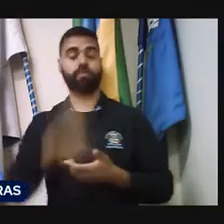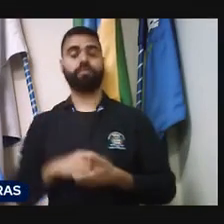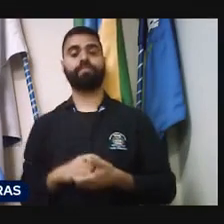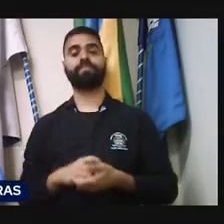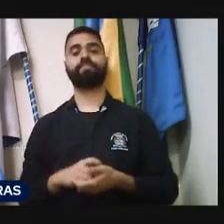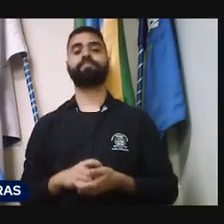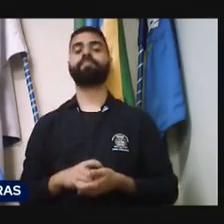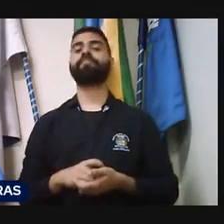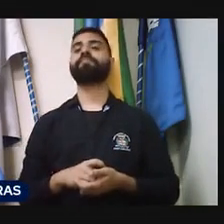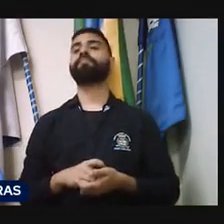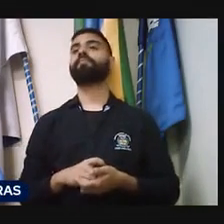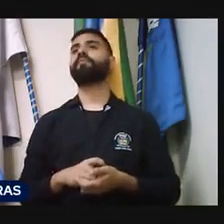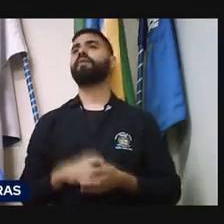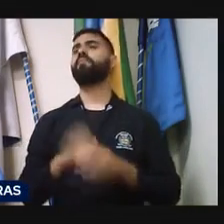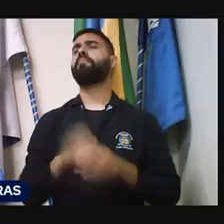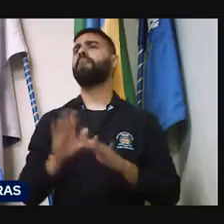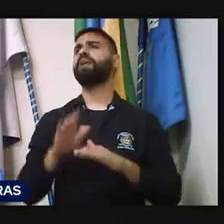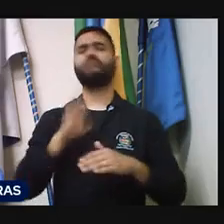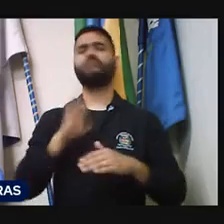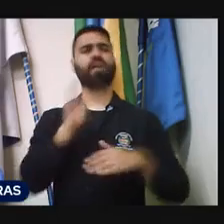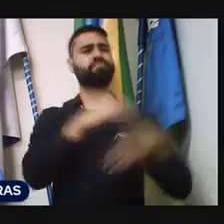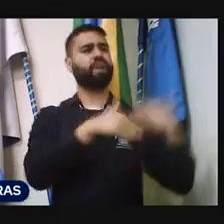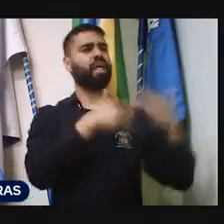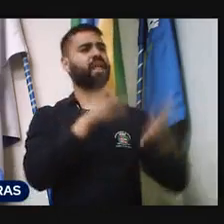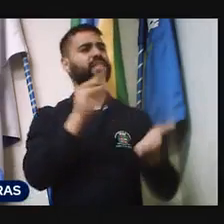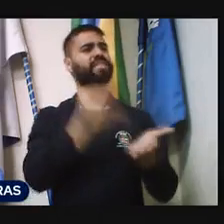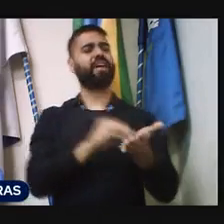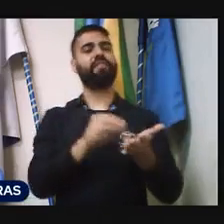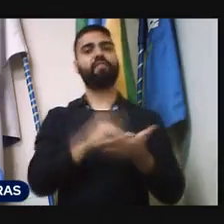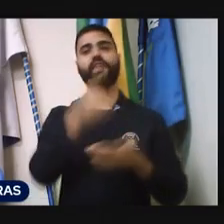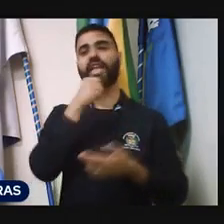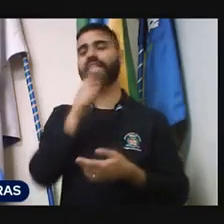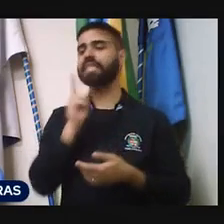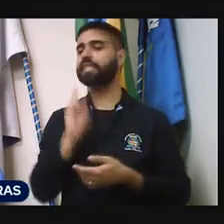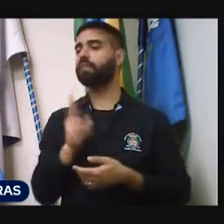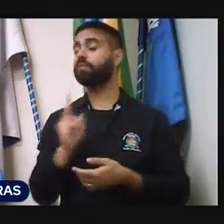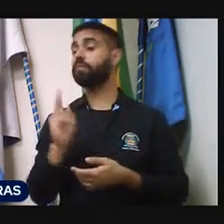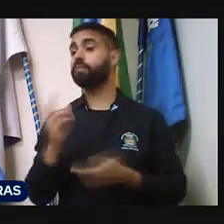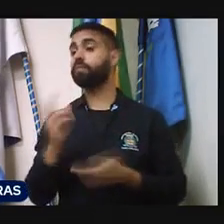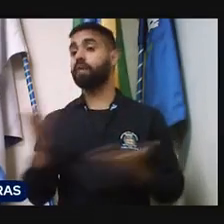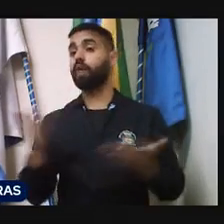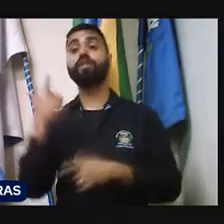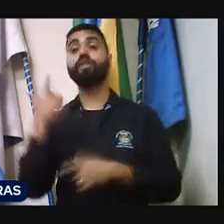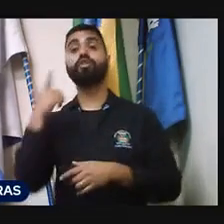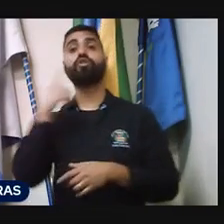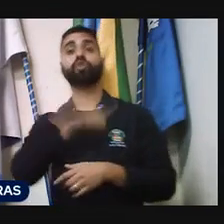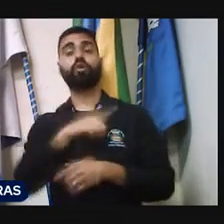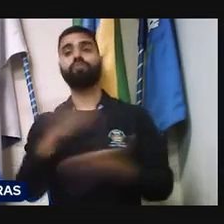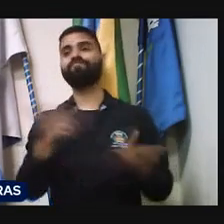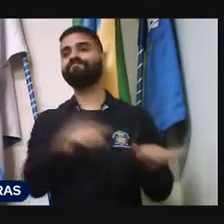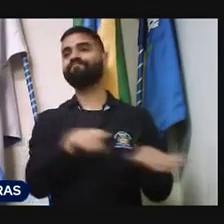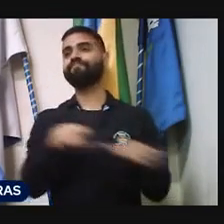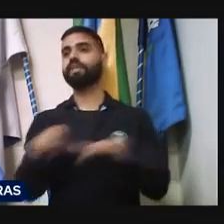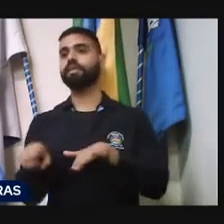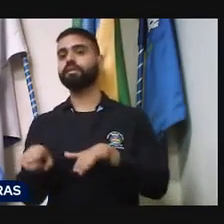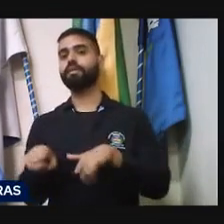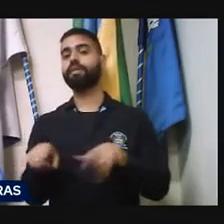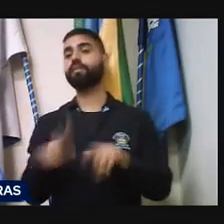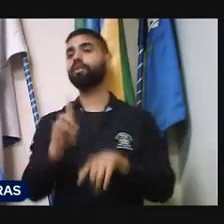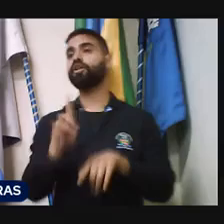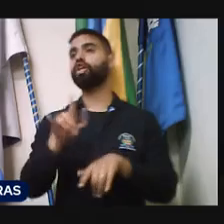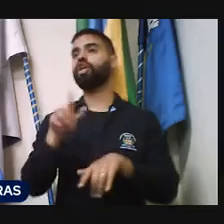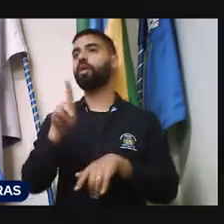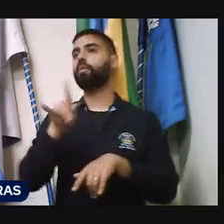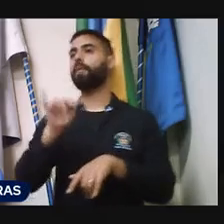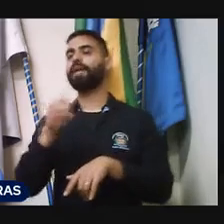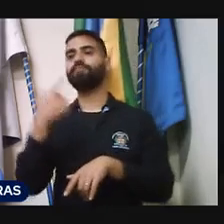mas há quanto tempo nessa alcinha só falta d'água recorrente recorrente E mais uma vez agora essa semana a semana dia dos